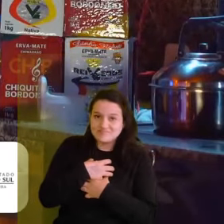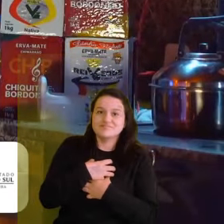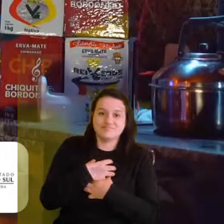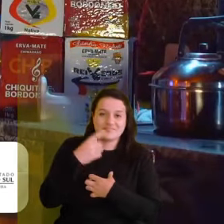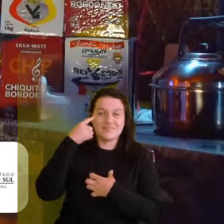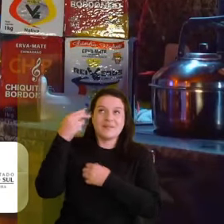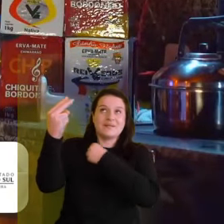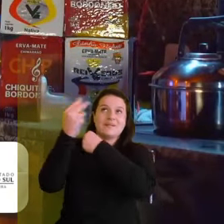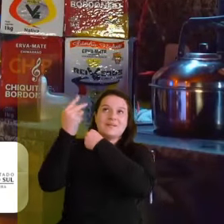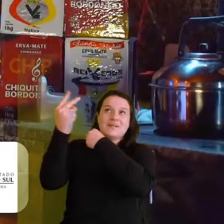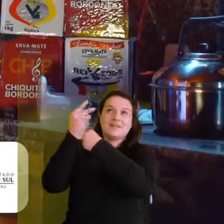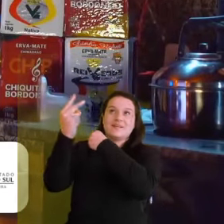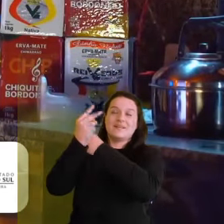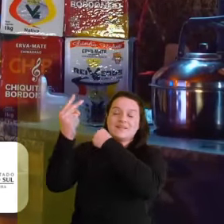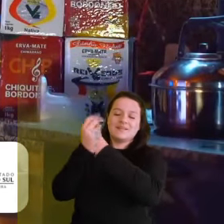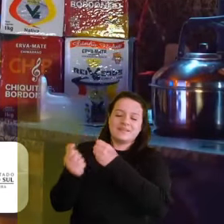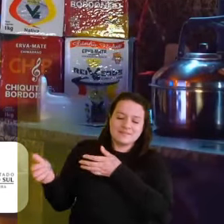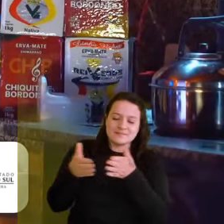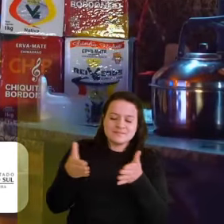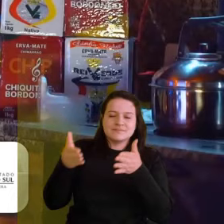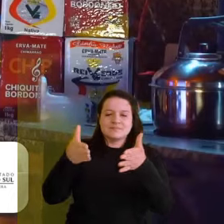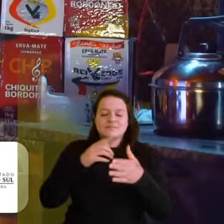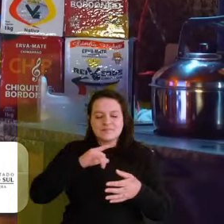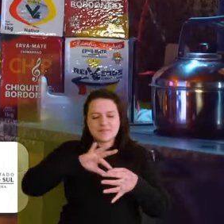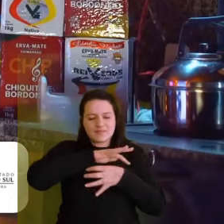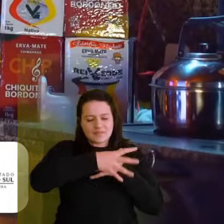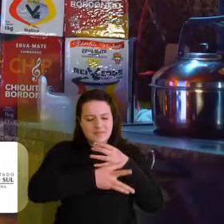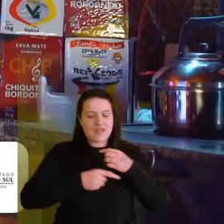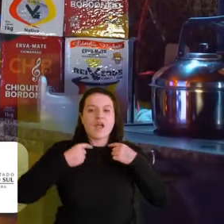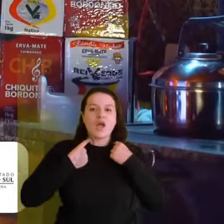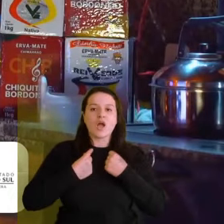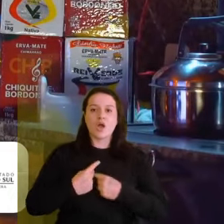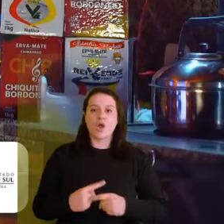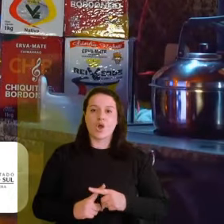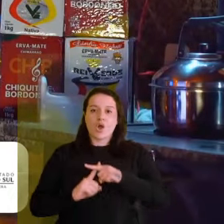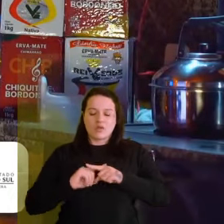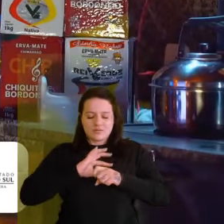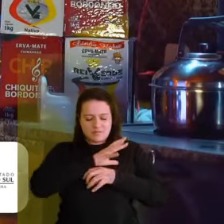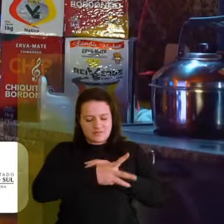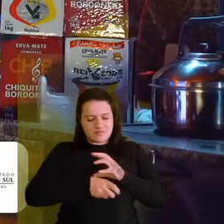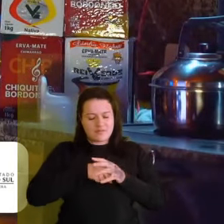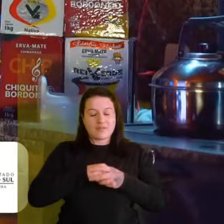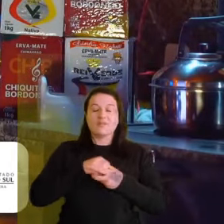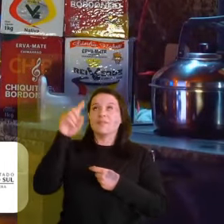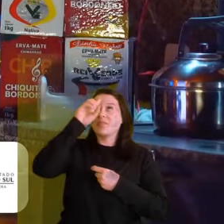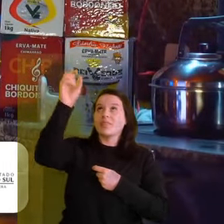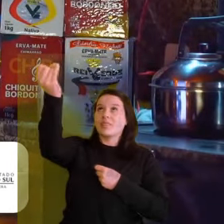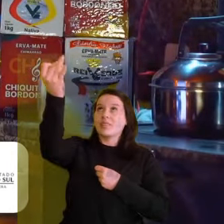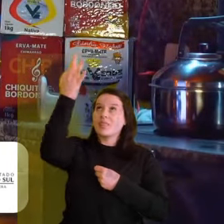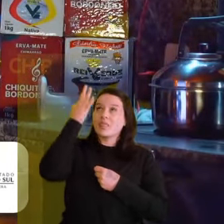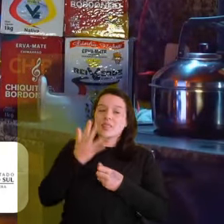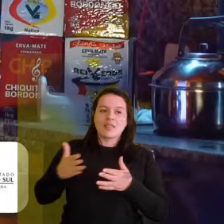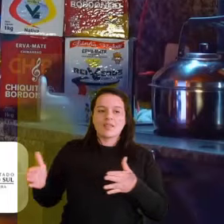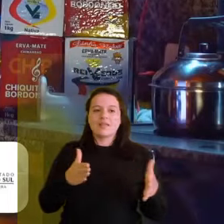ir. Trago um rosário trançado nas minhas mãos, quem me ilumina os caminhos por onde eu ir. Põe nesta vida cada